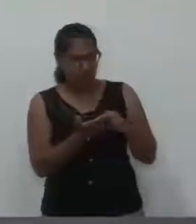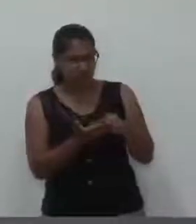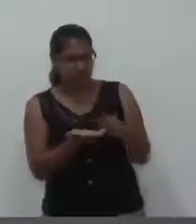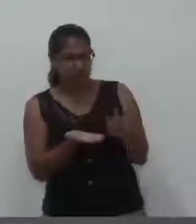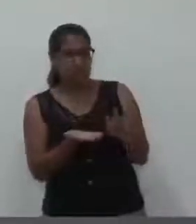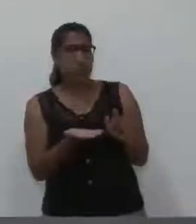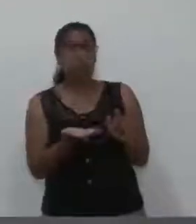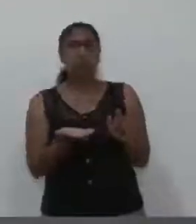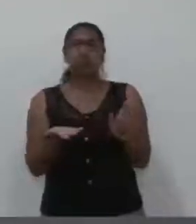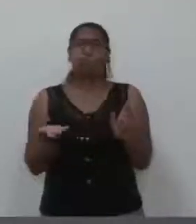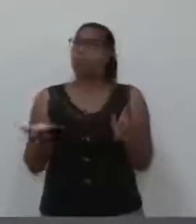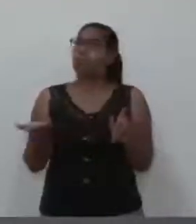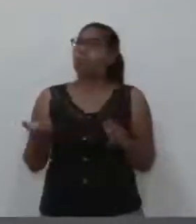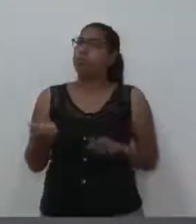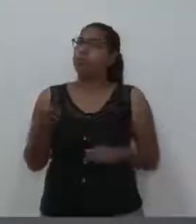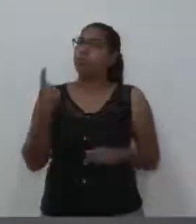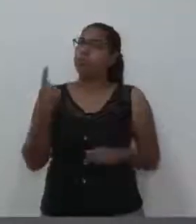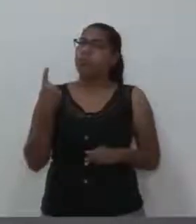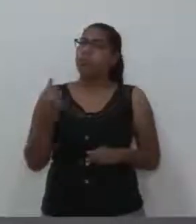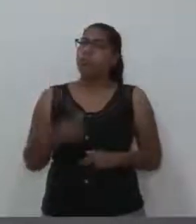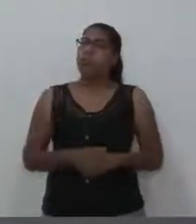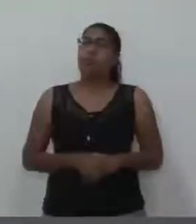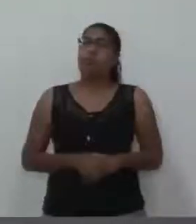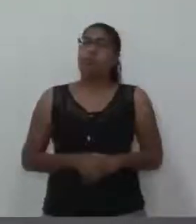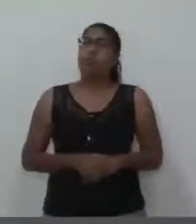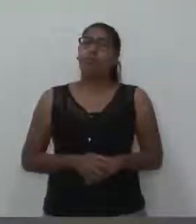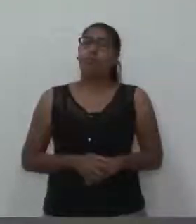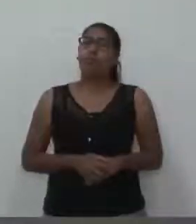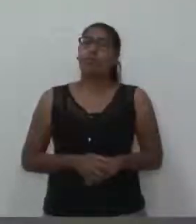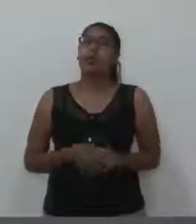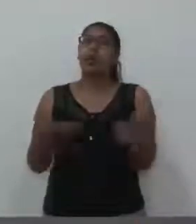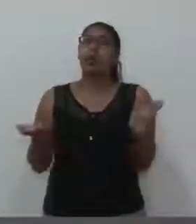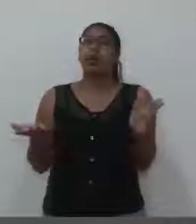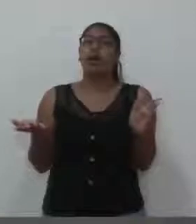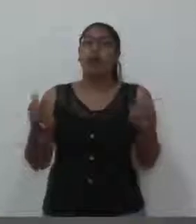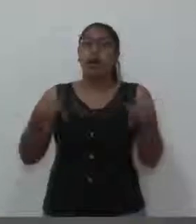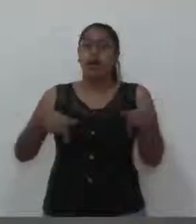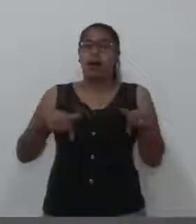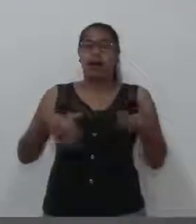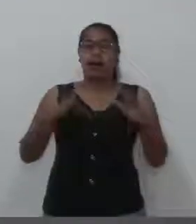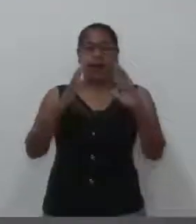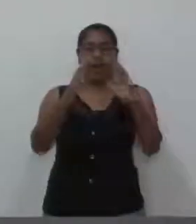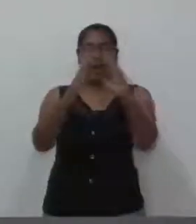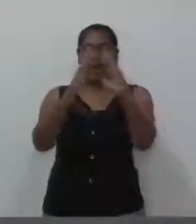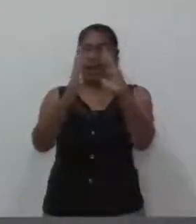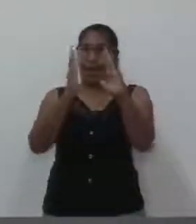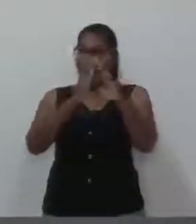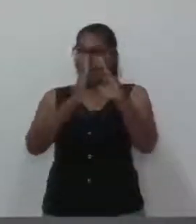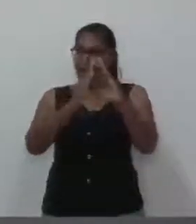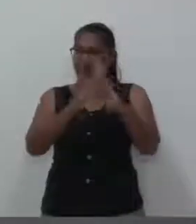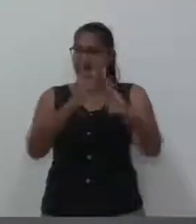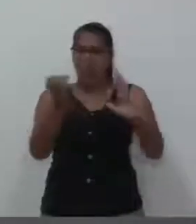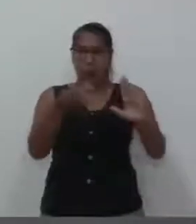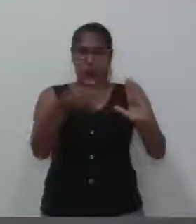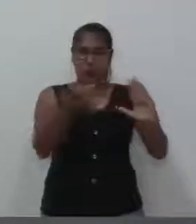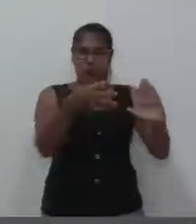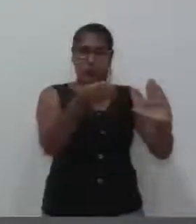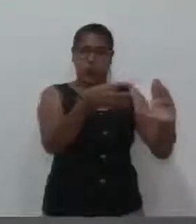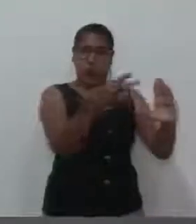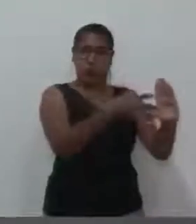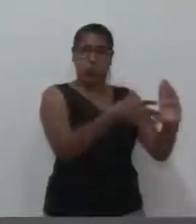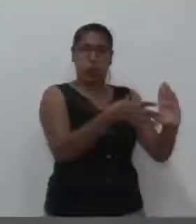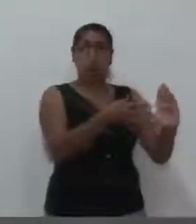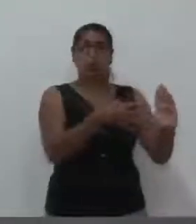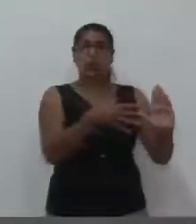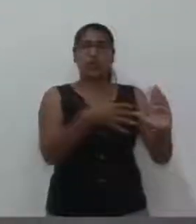se a gente está com o número de casas, na média, sendo abertas novas, e o